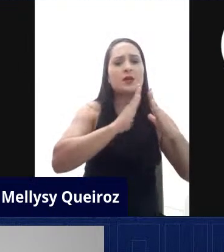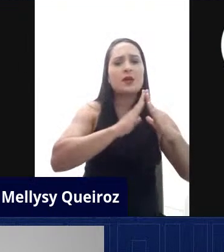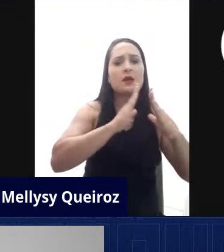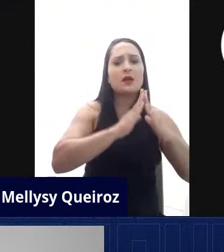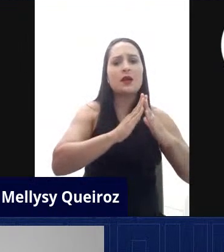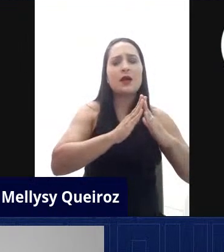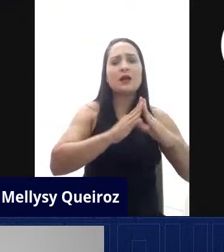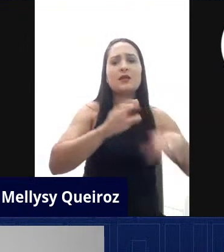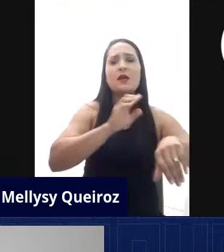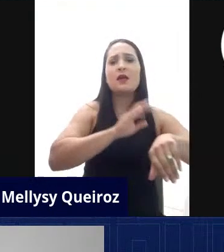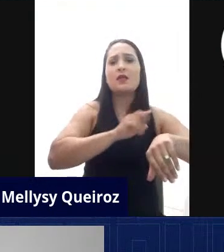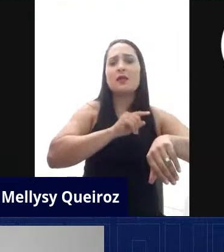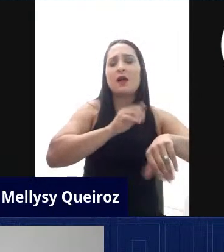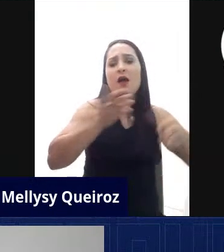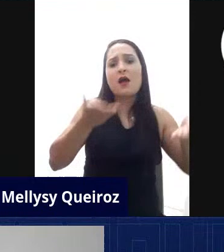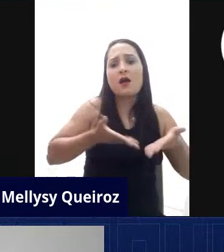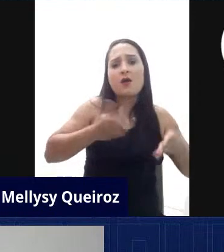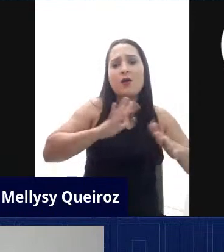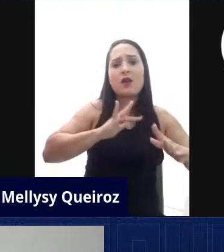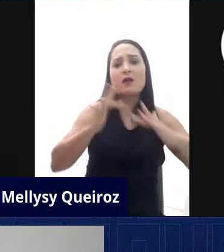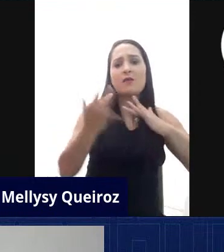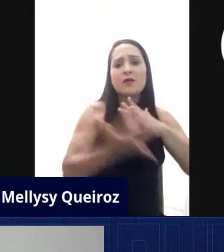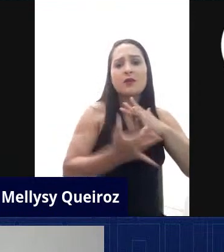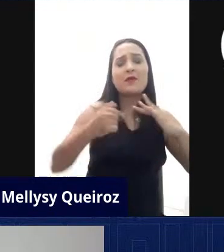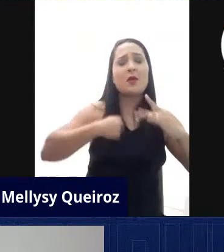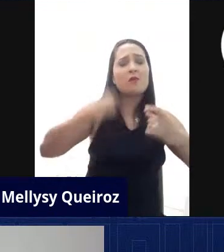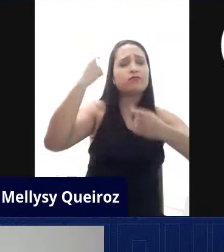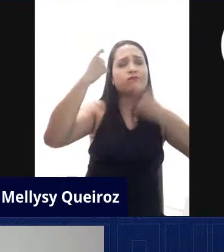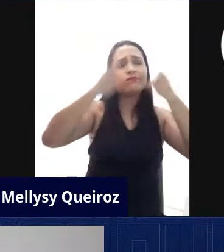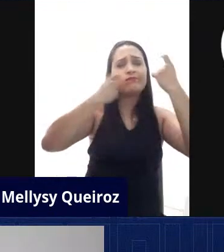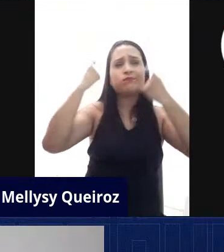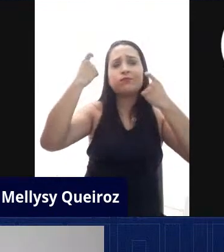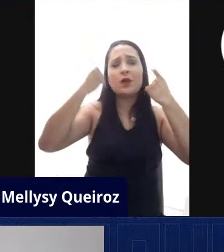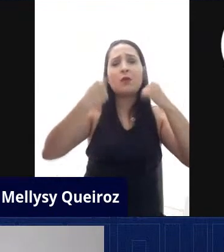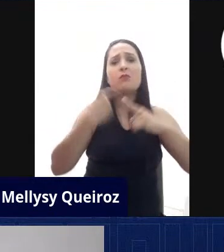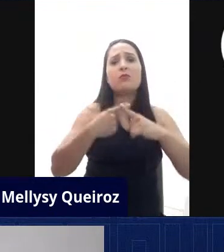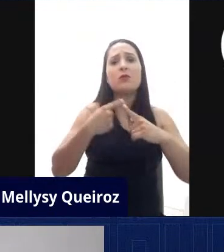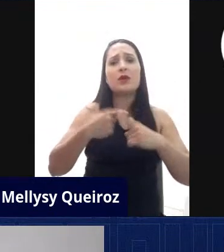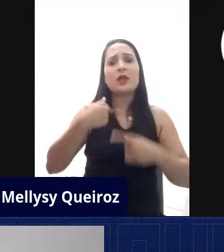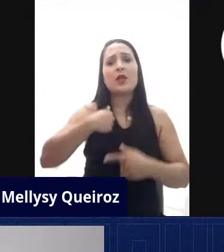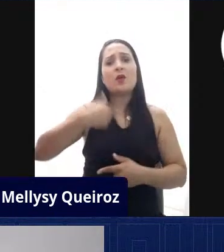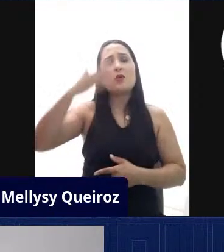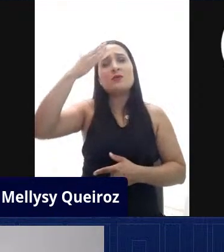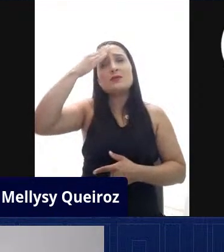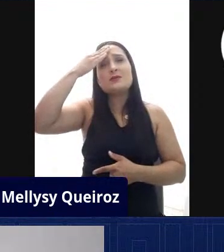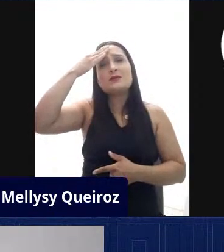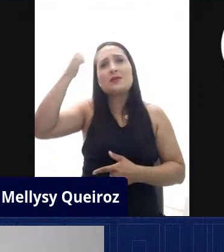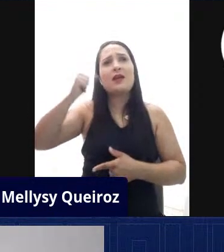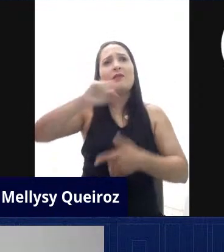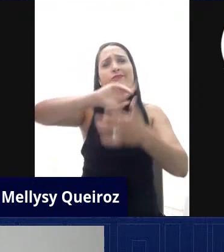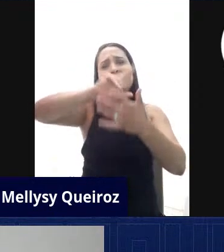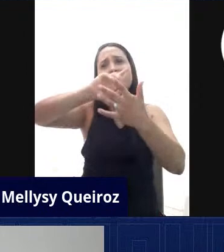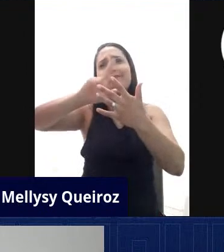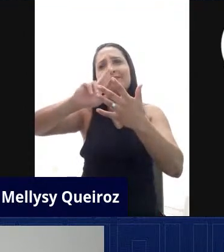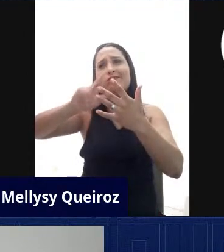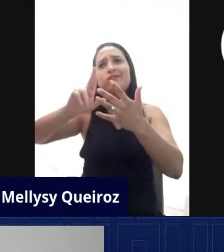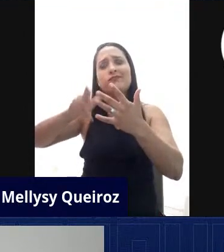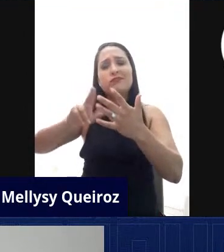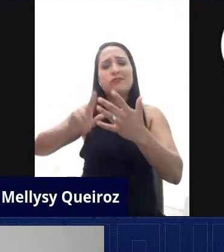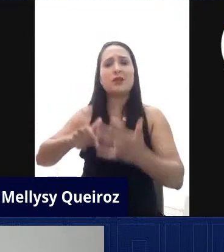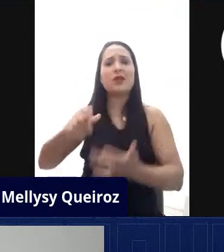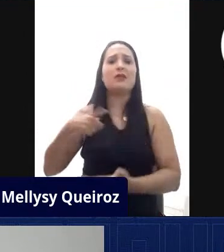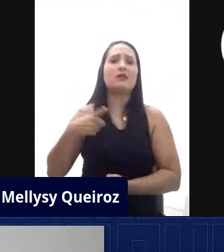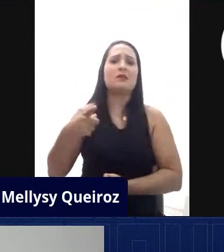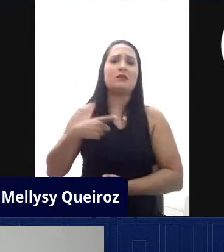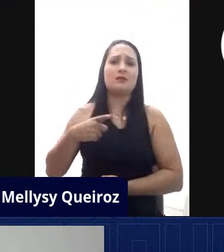está acontecendo. Isso é algo que me preocupa muito, porque eu estou sabendo de muitas coisas que estão acontecendo no nível